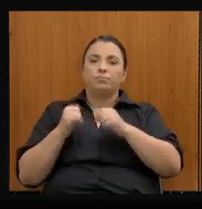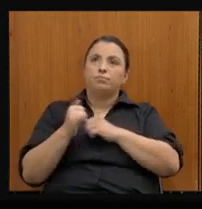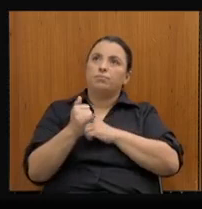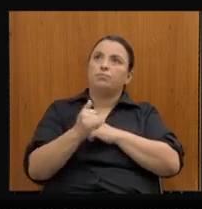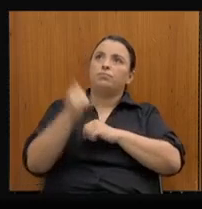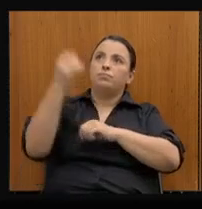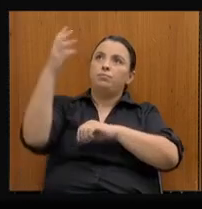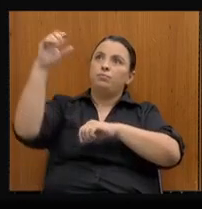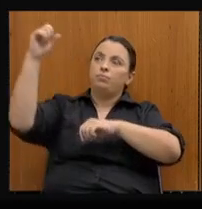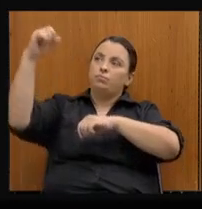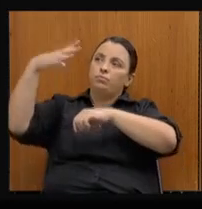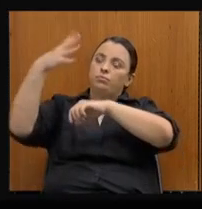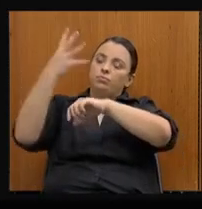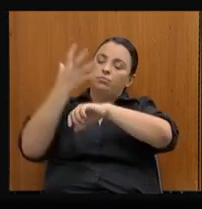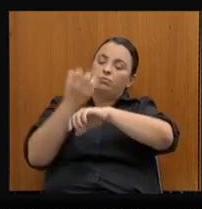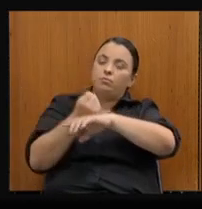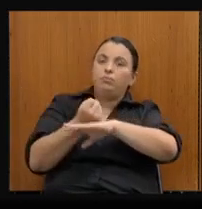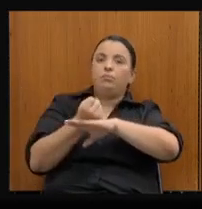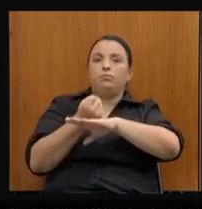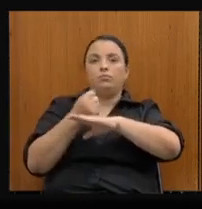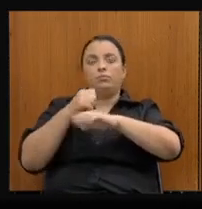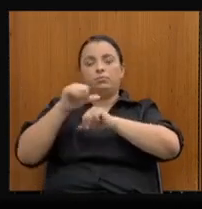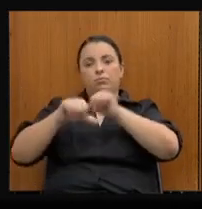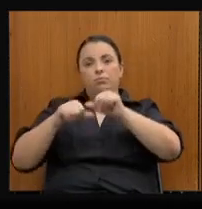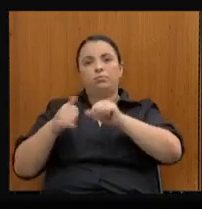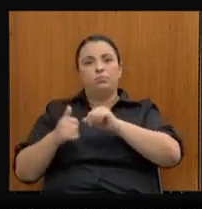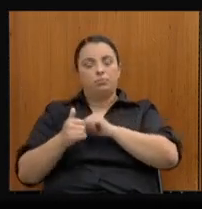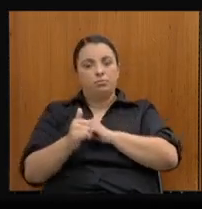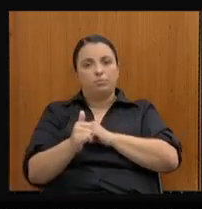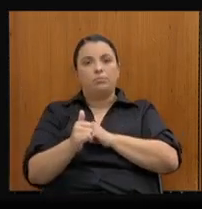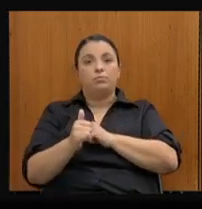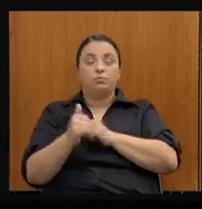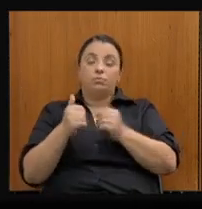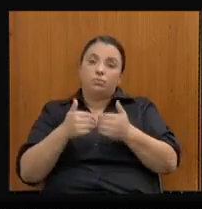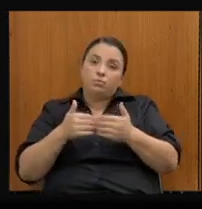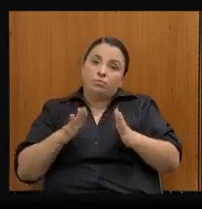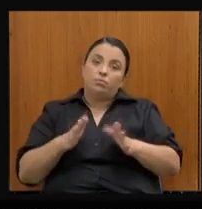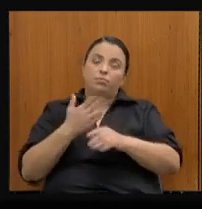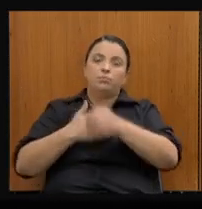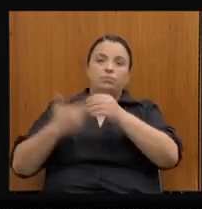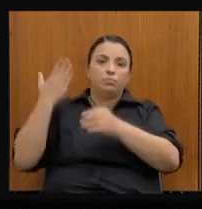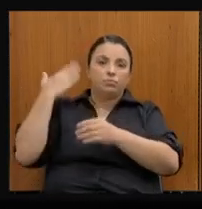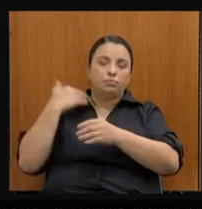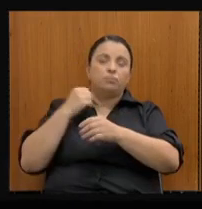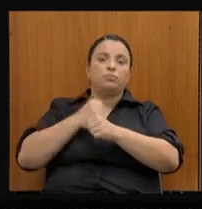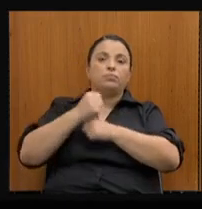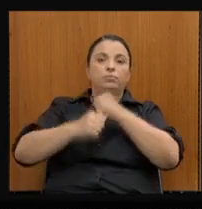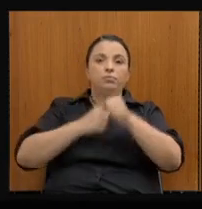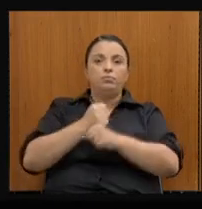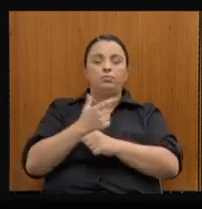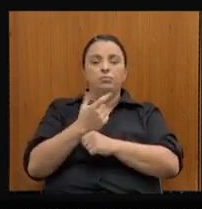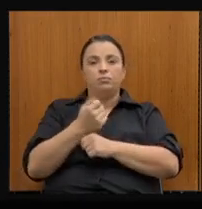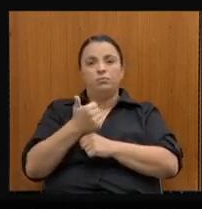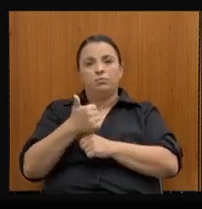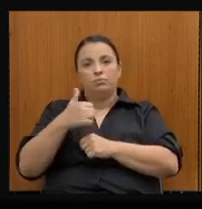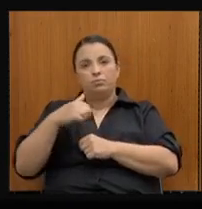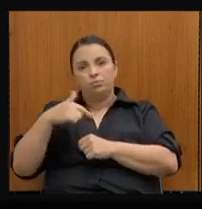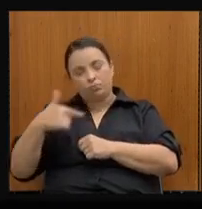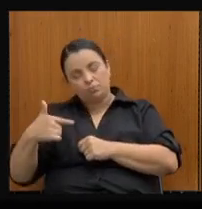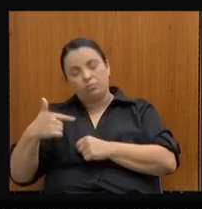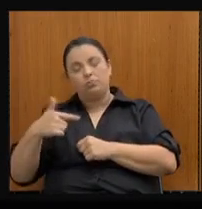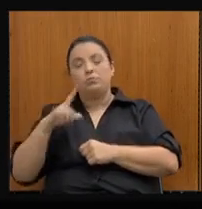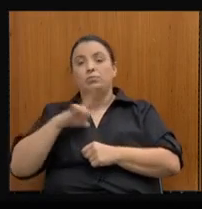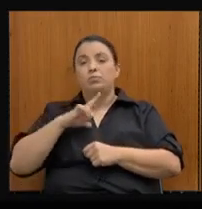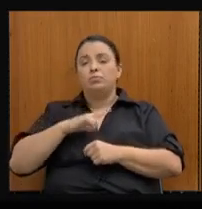2011 e agora mais recentemente nós estamos aqui com avanços significativos ainda às vésperas de